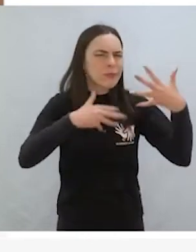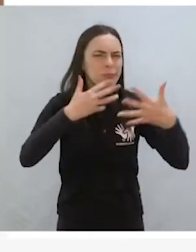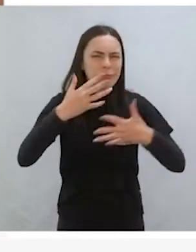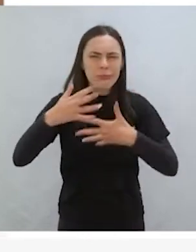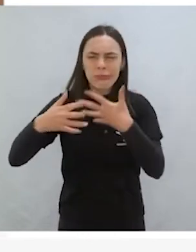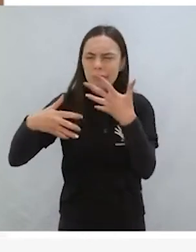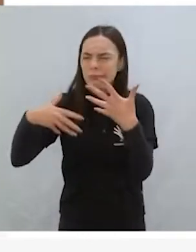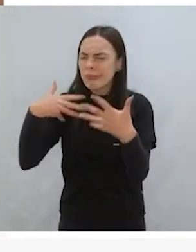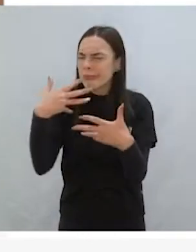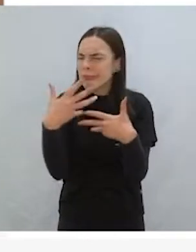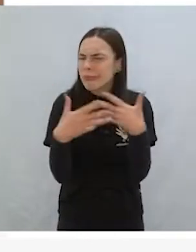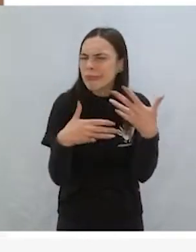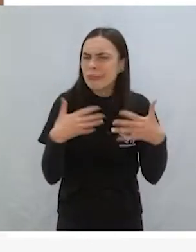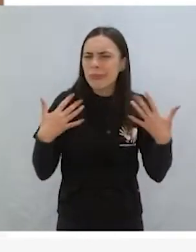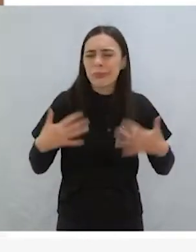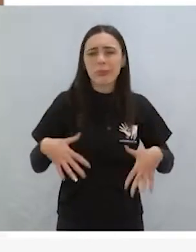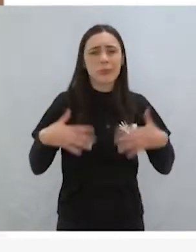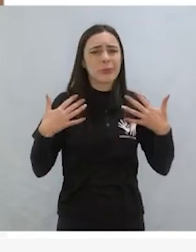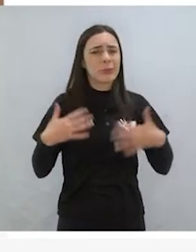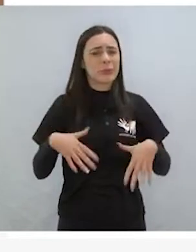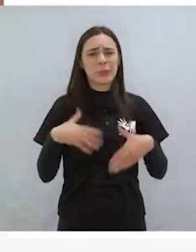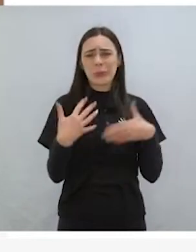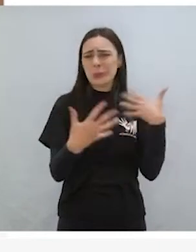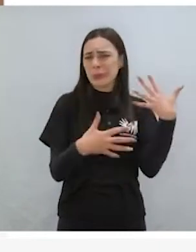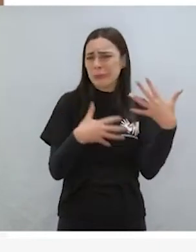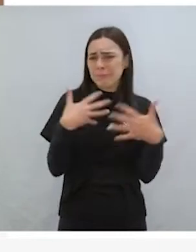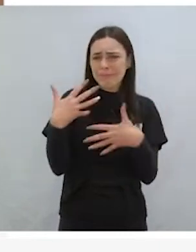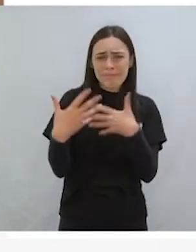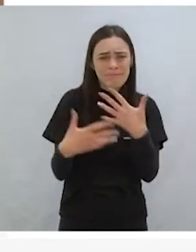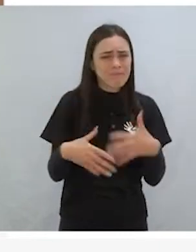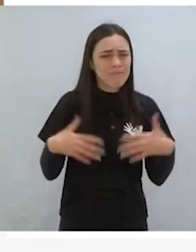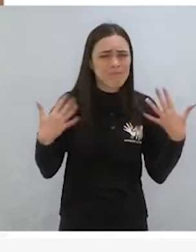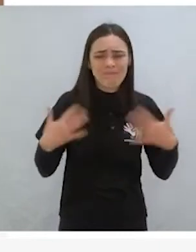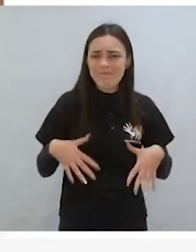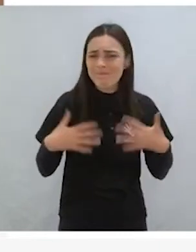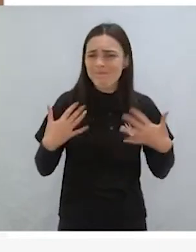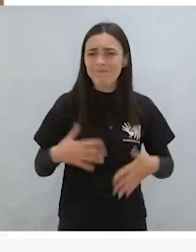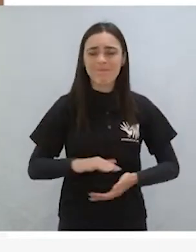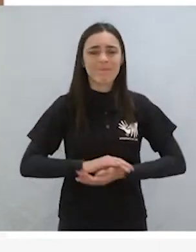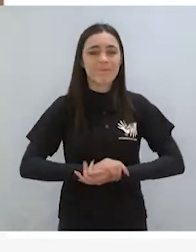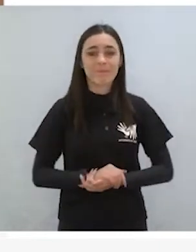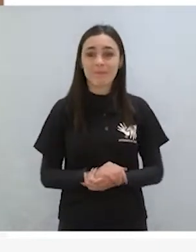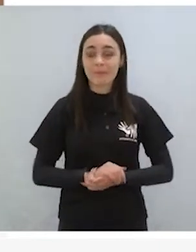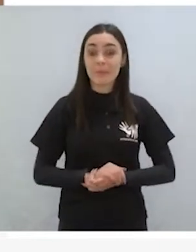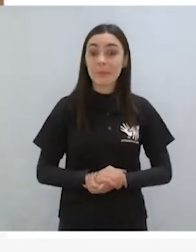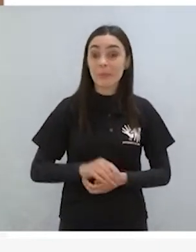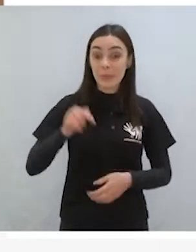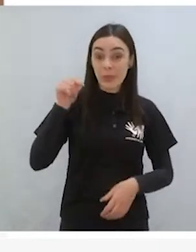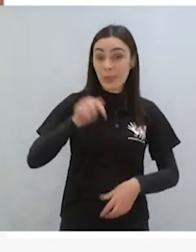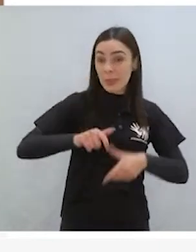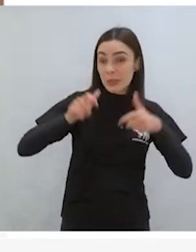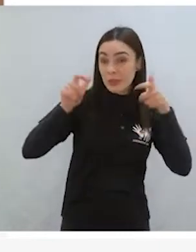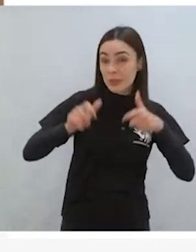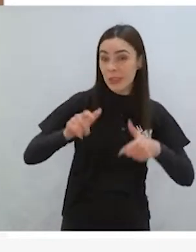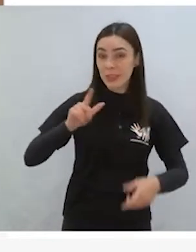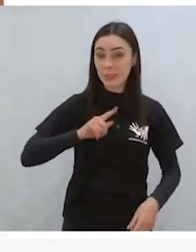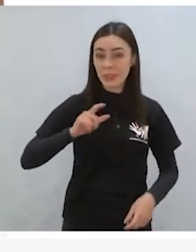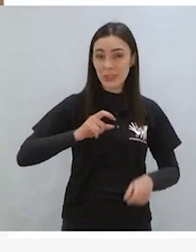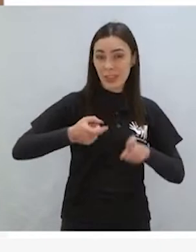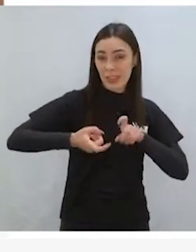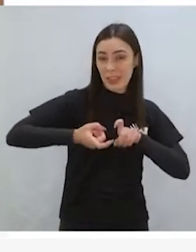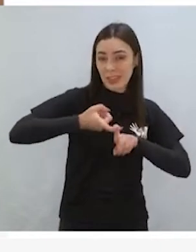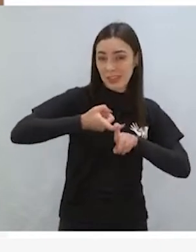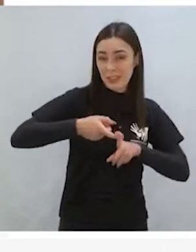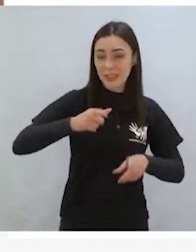muito bagunçado. Bagunçadíssimo. Muitíssimo bagunçadíssimo. Ali